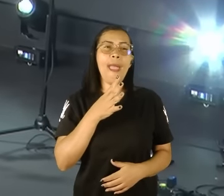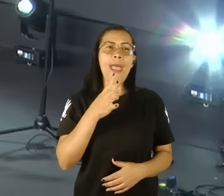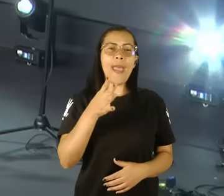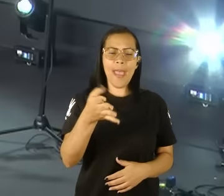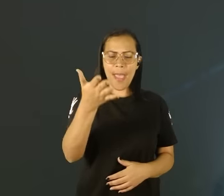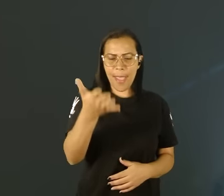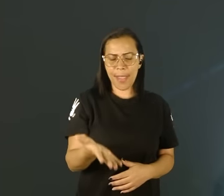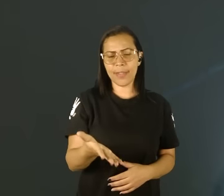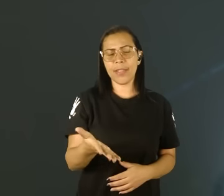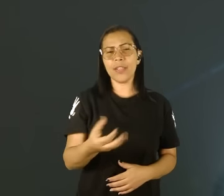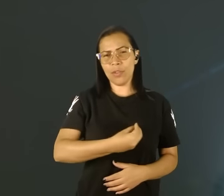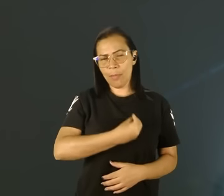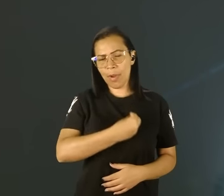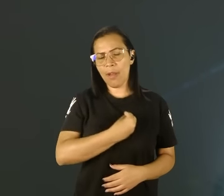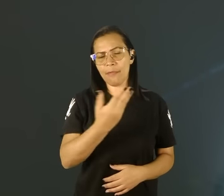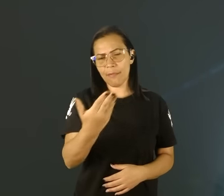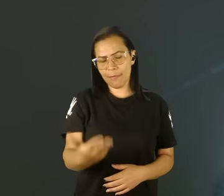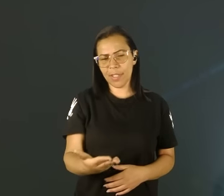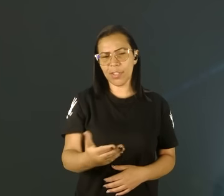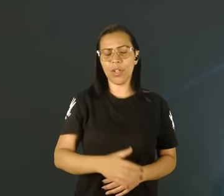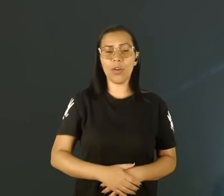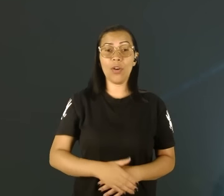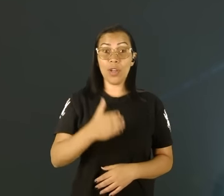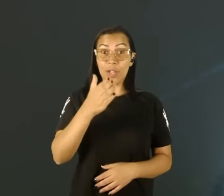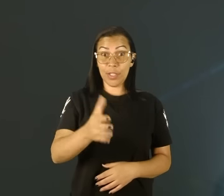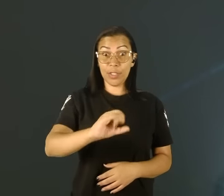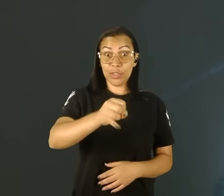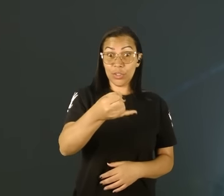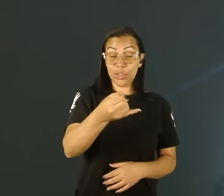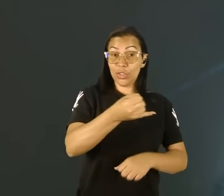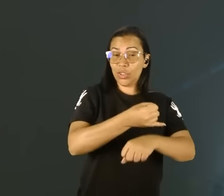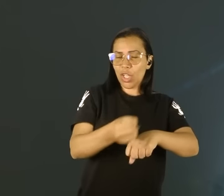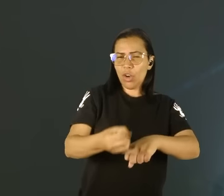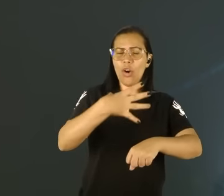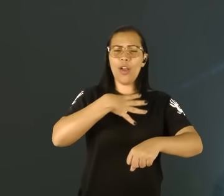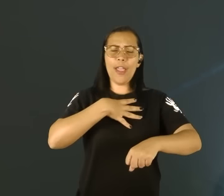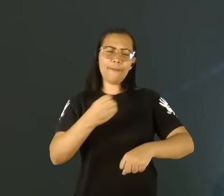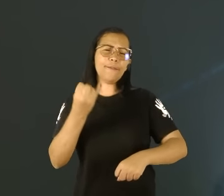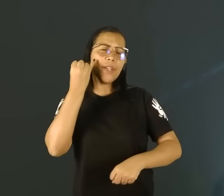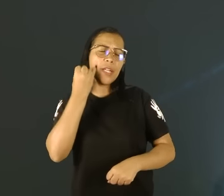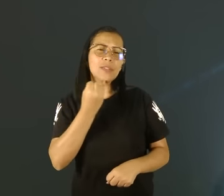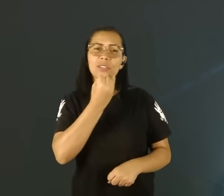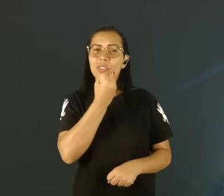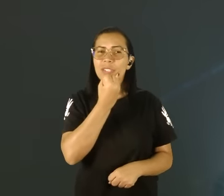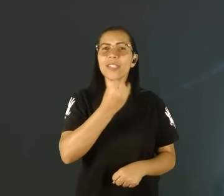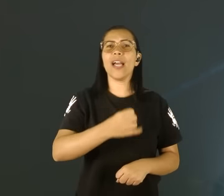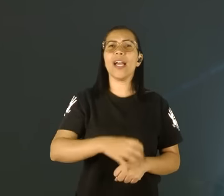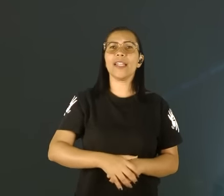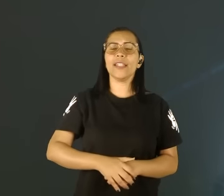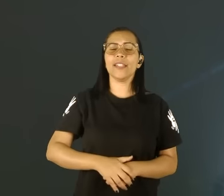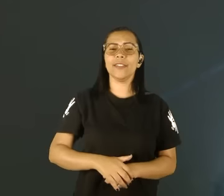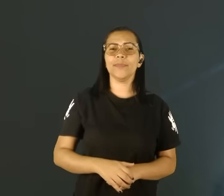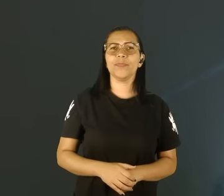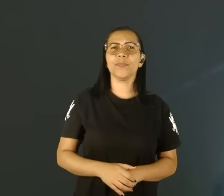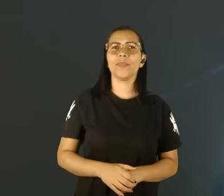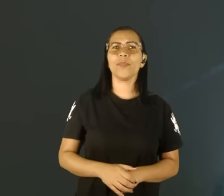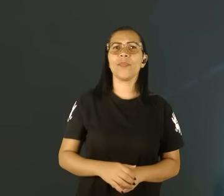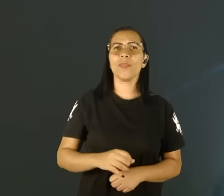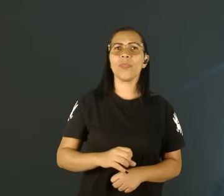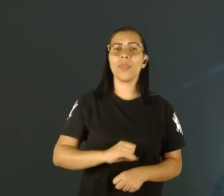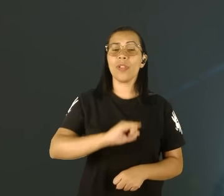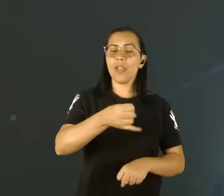Jacó. Jacó, filho de Isaac, neto de Abraão. Jacó, o pai do José. O Jacó